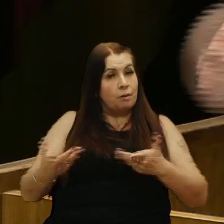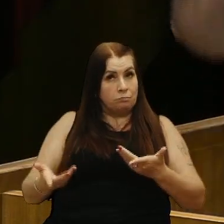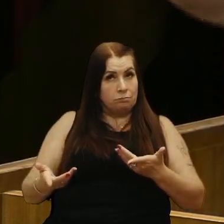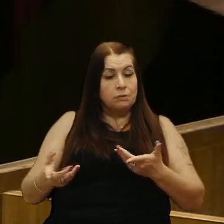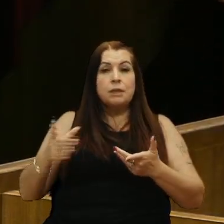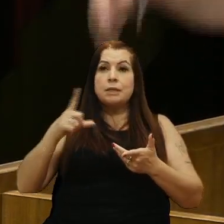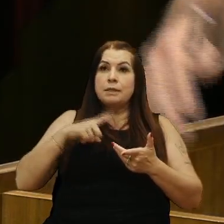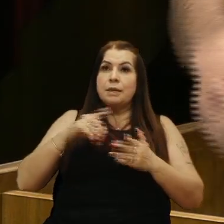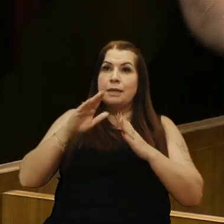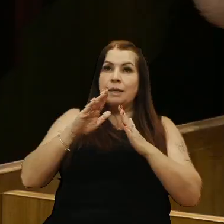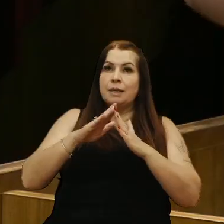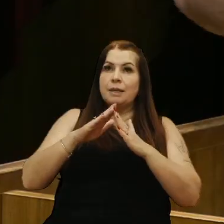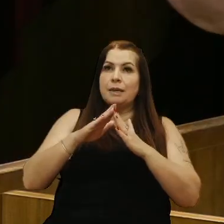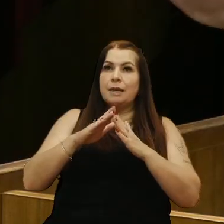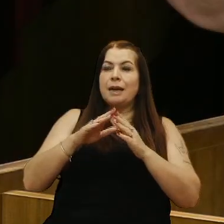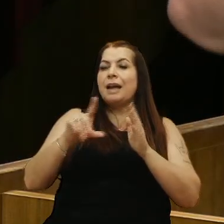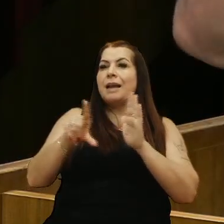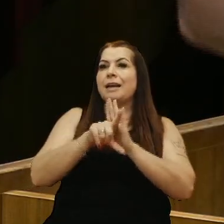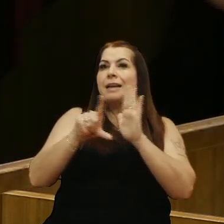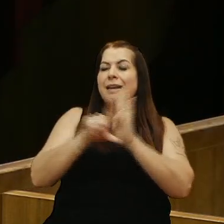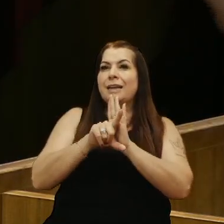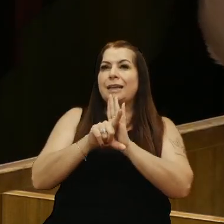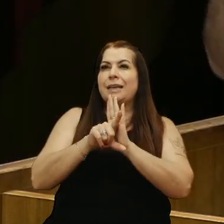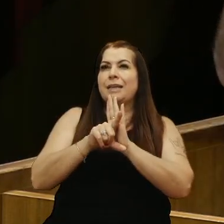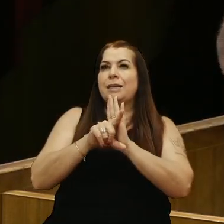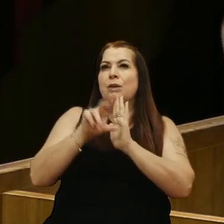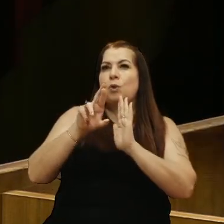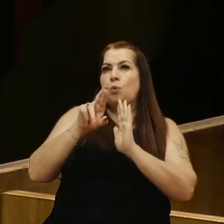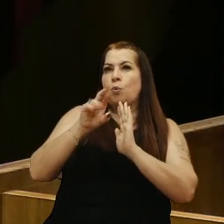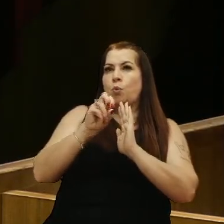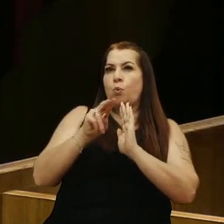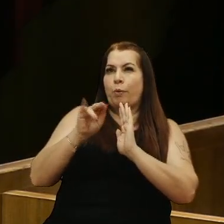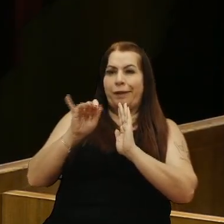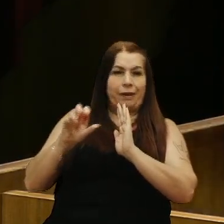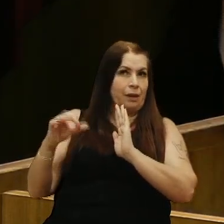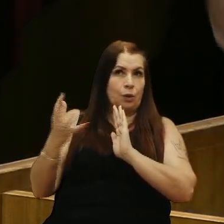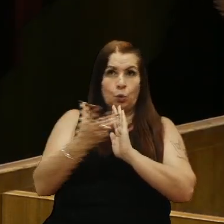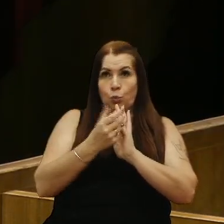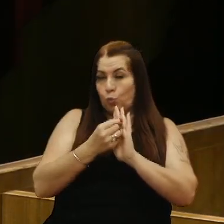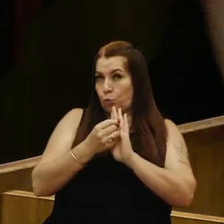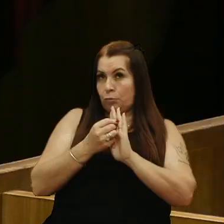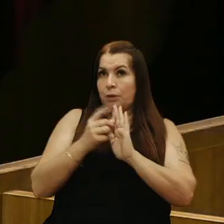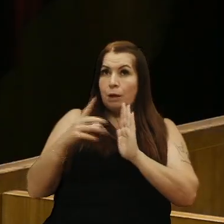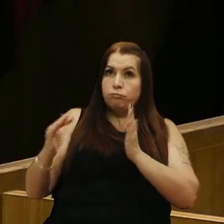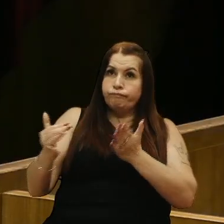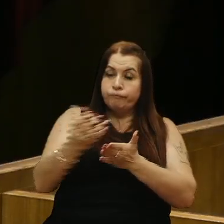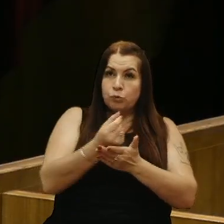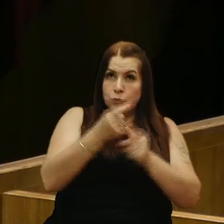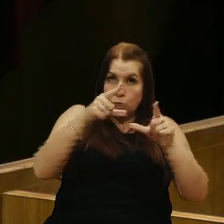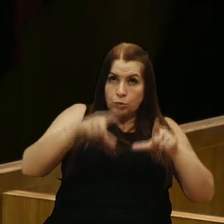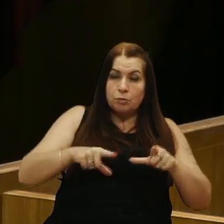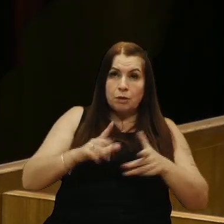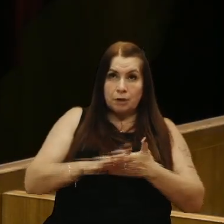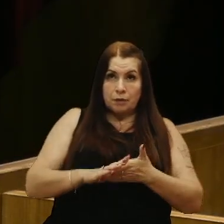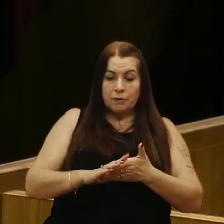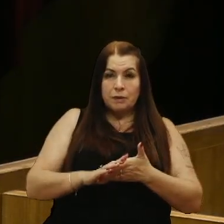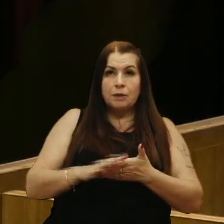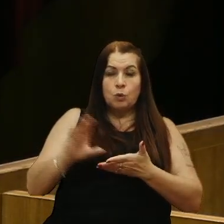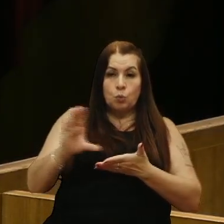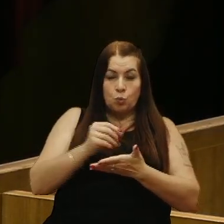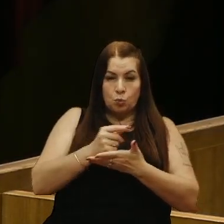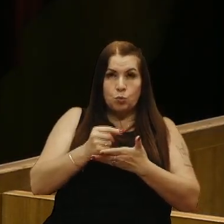Nós temos aí Lei Rouanet, outro tipo de lei, capta recurso nesses locais. O recurso